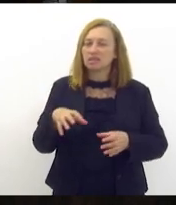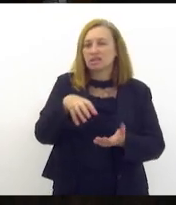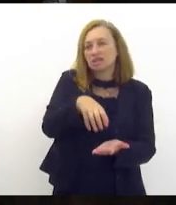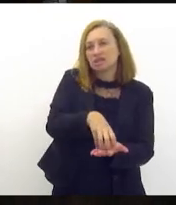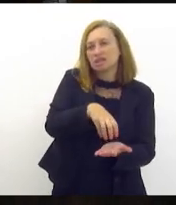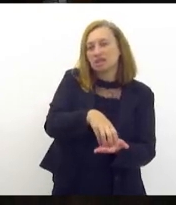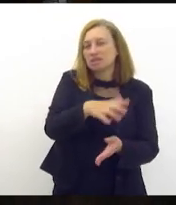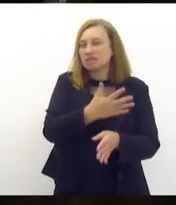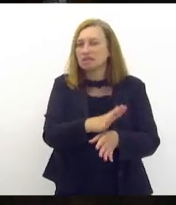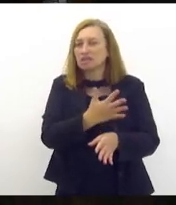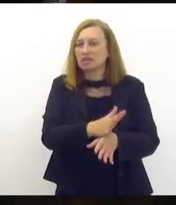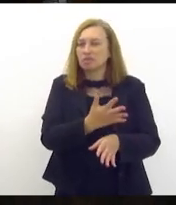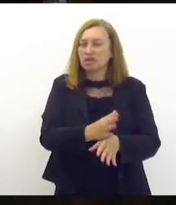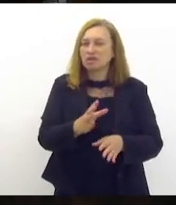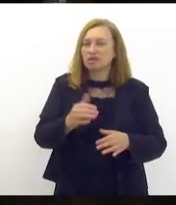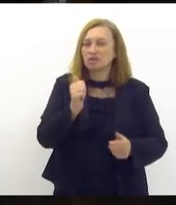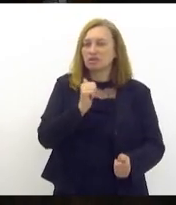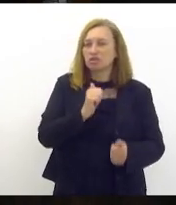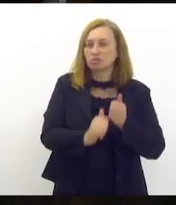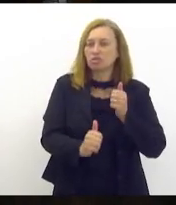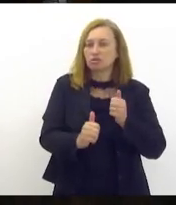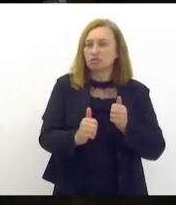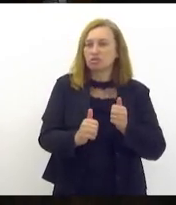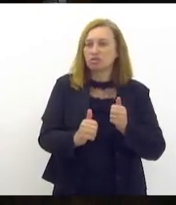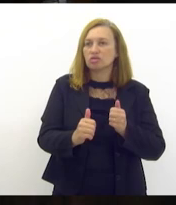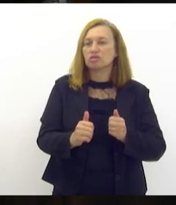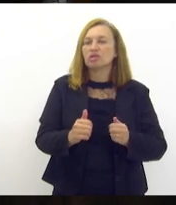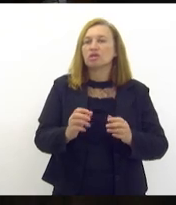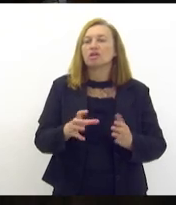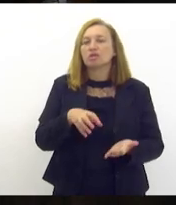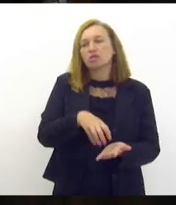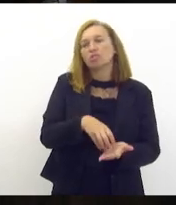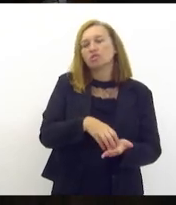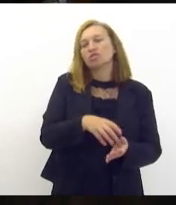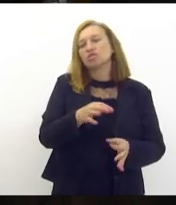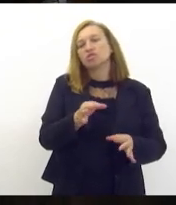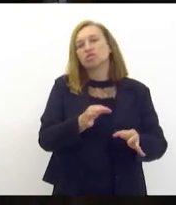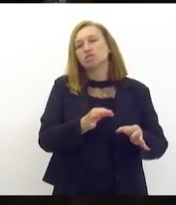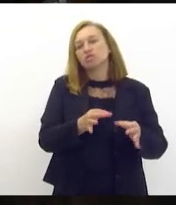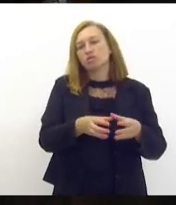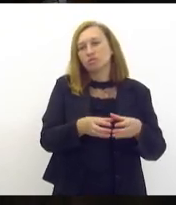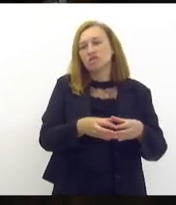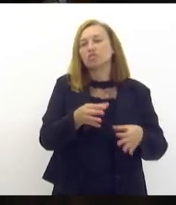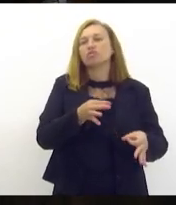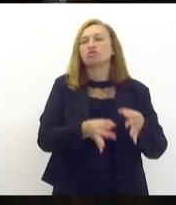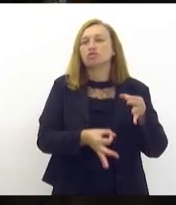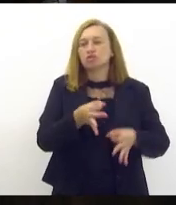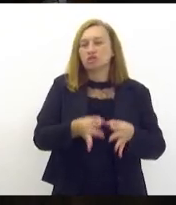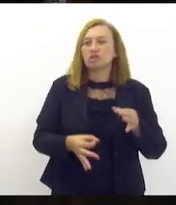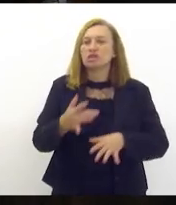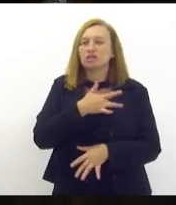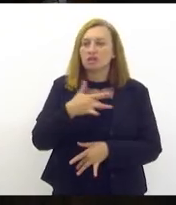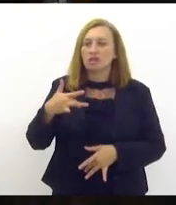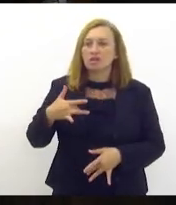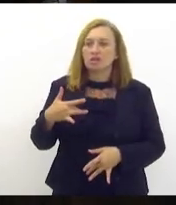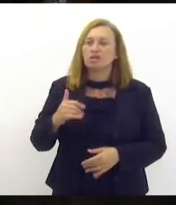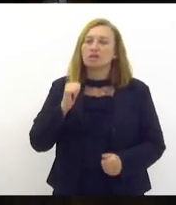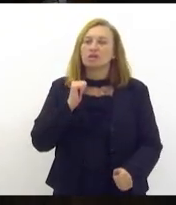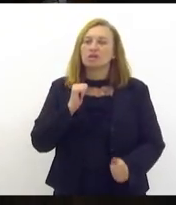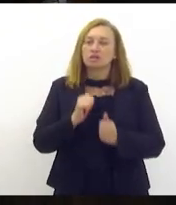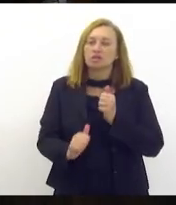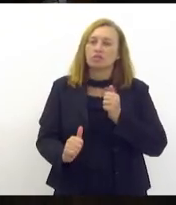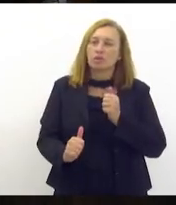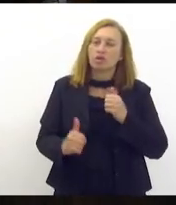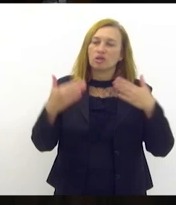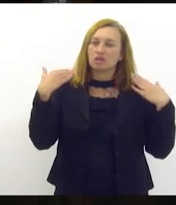desportivo, na forma que menciono. Pendente parecer das comissões de Constituição e Justiça, de Saúde, de Esporte e Lazer,